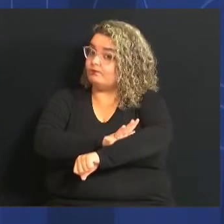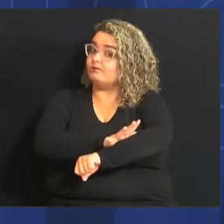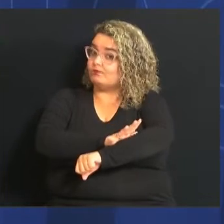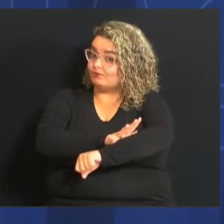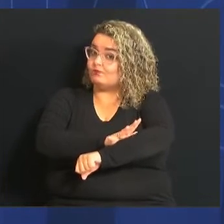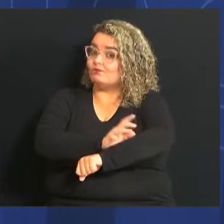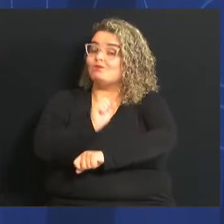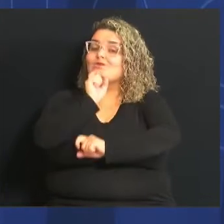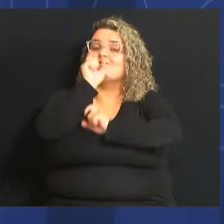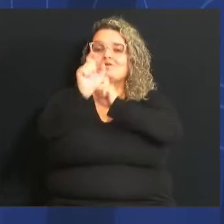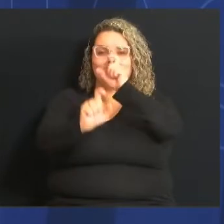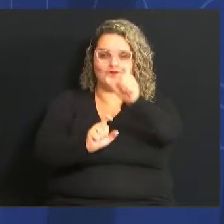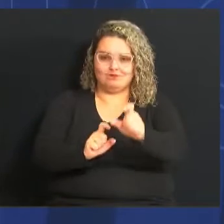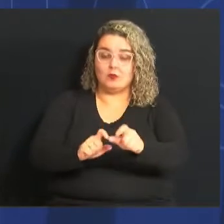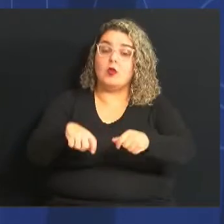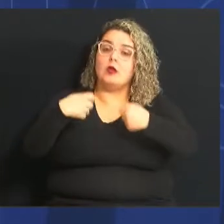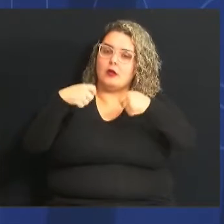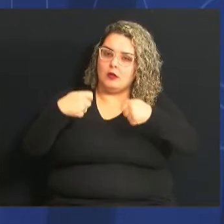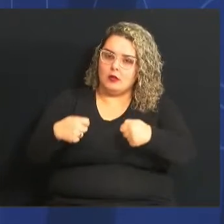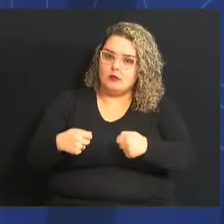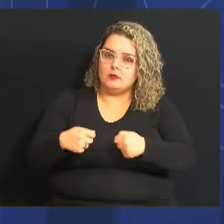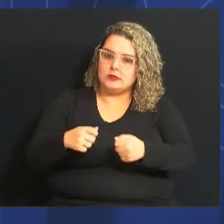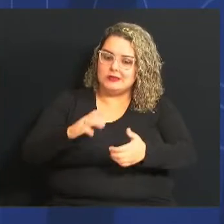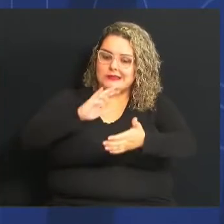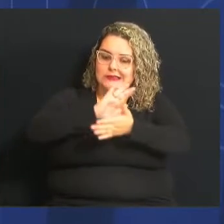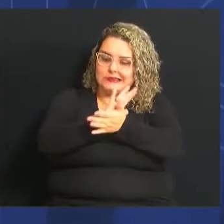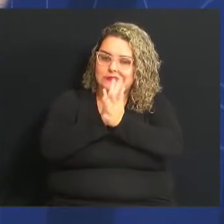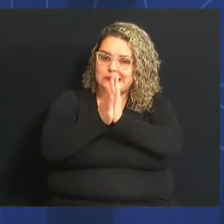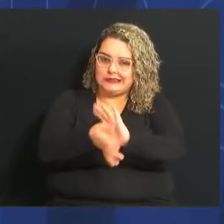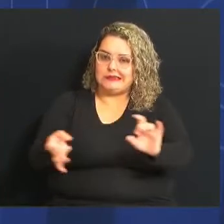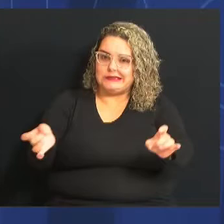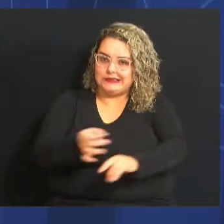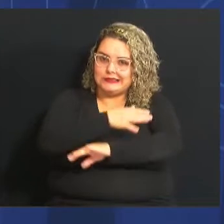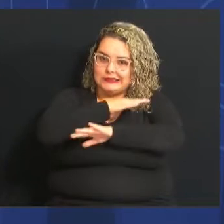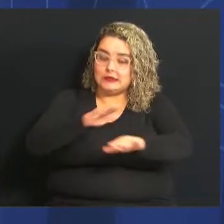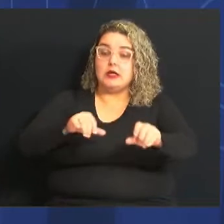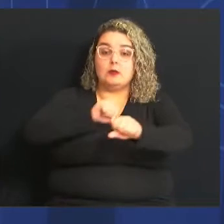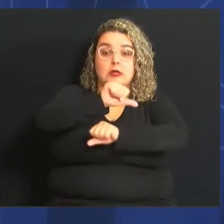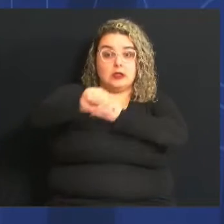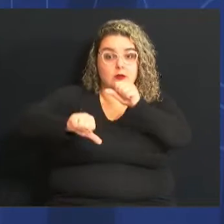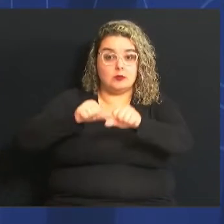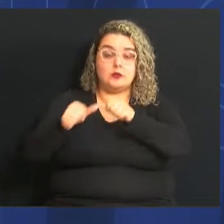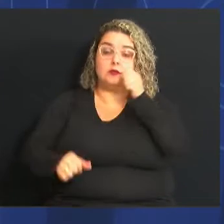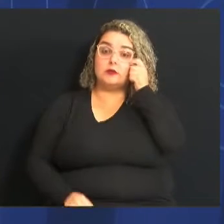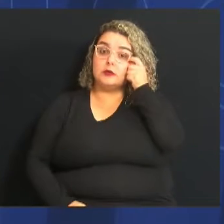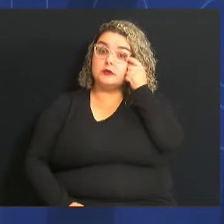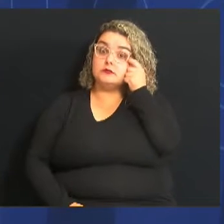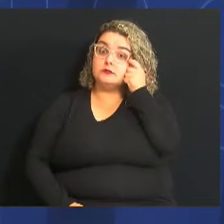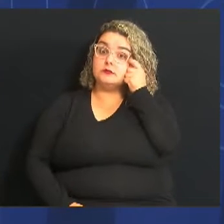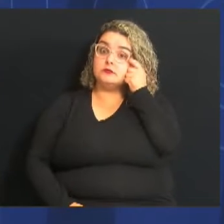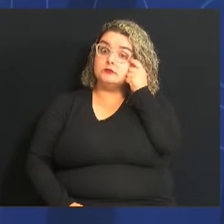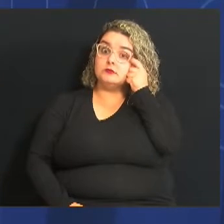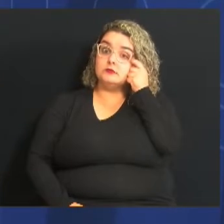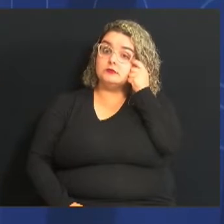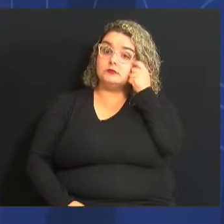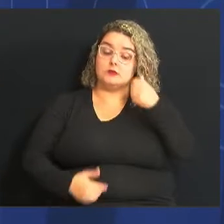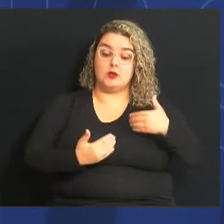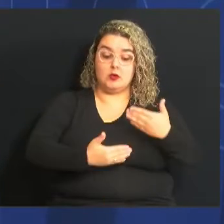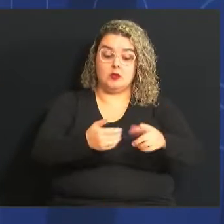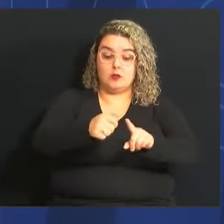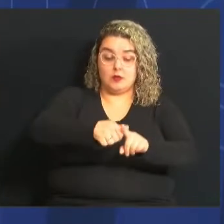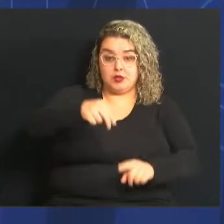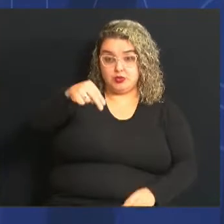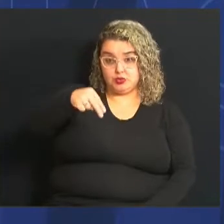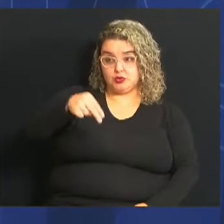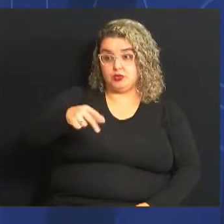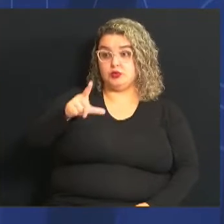ditas e que precisam ser combatidas para a gente poder mudar essa história. Durante todo o mês de novembro, em que